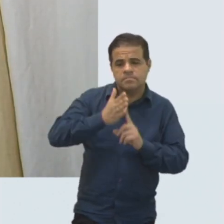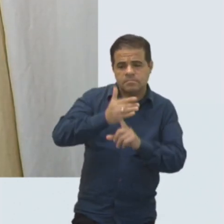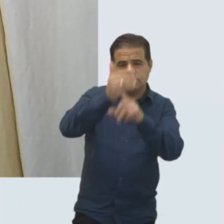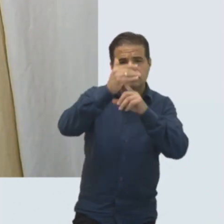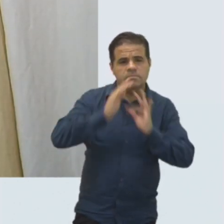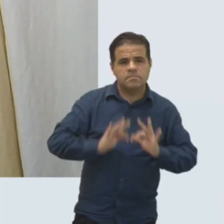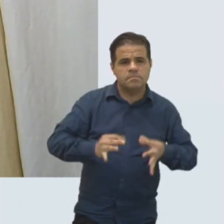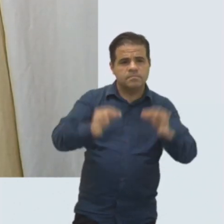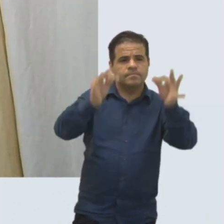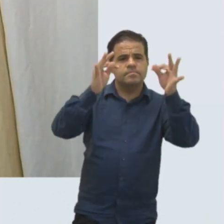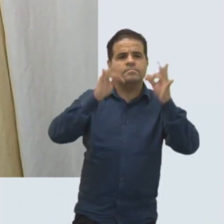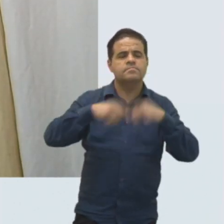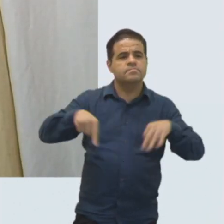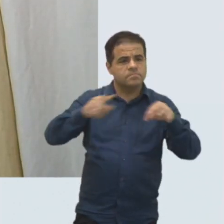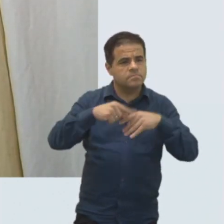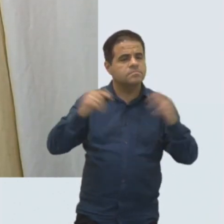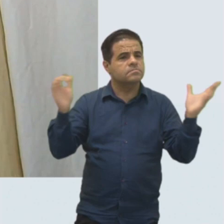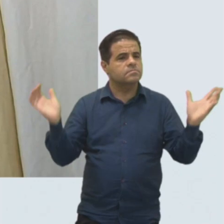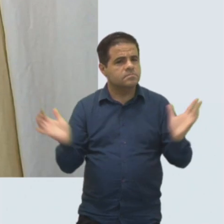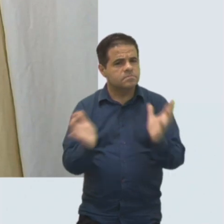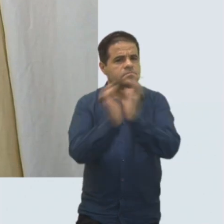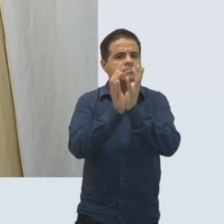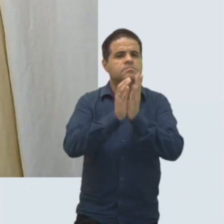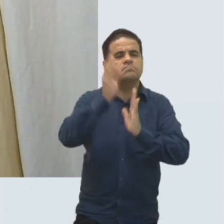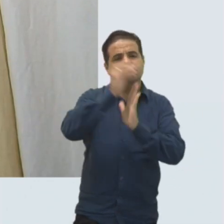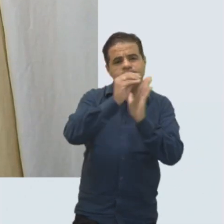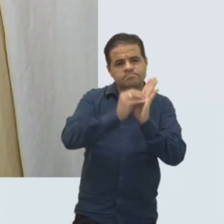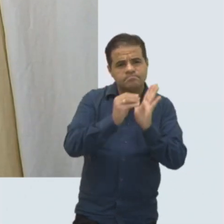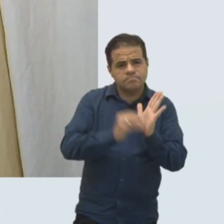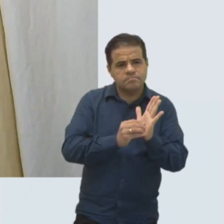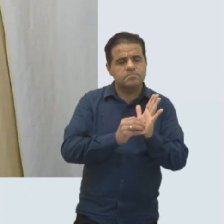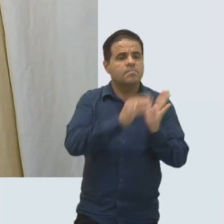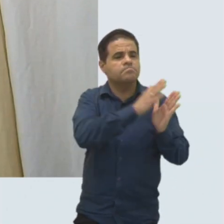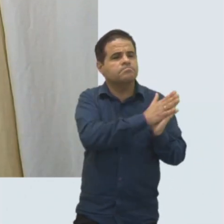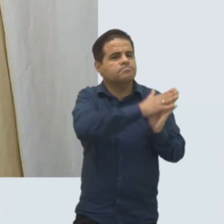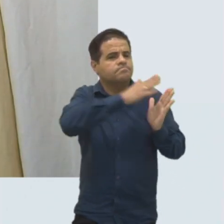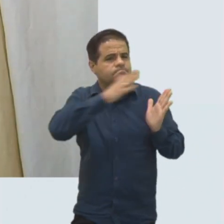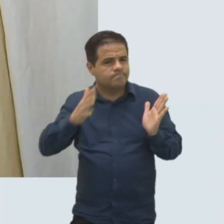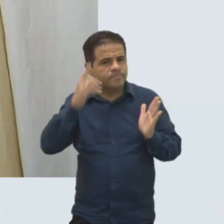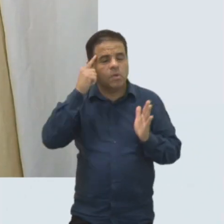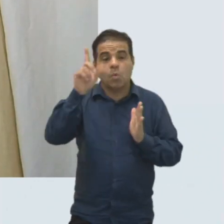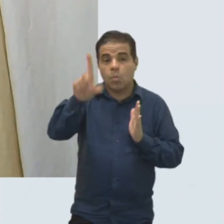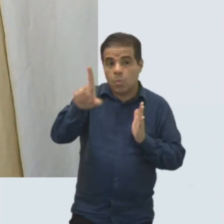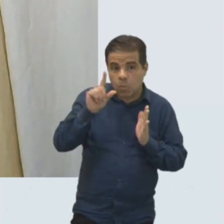e como a gente pode trabalhar uma metodologia ativa. A metodologia ativa que foi escolhida